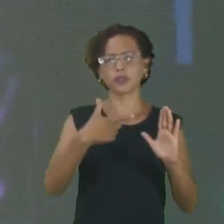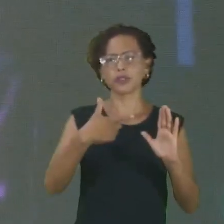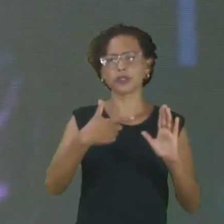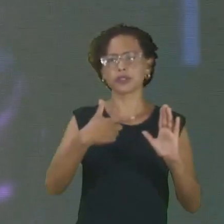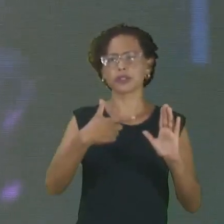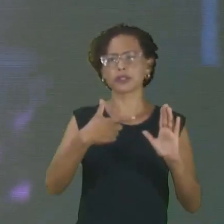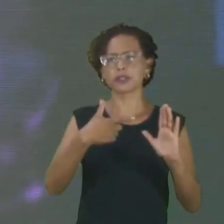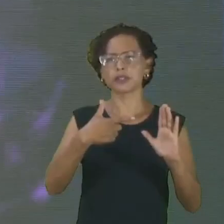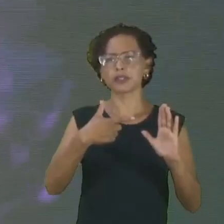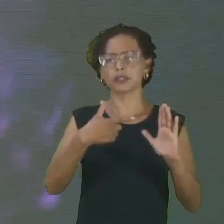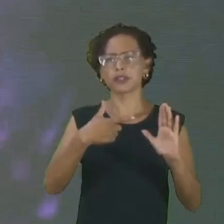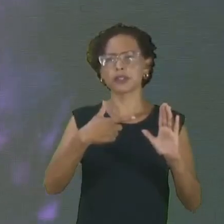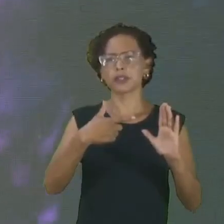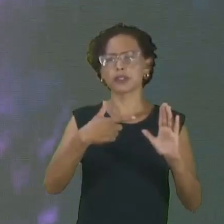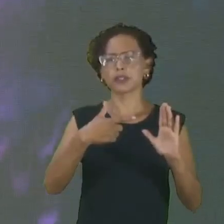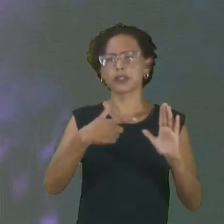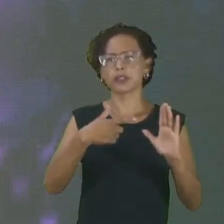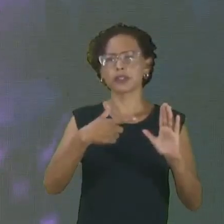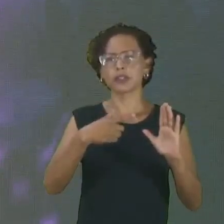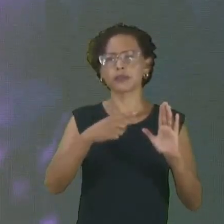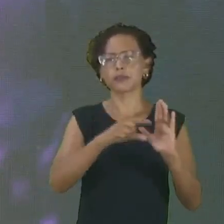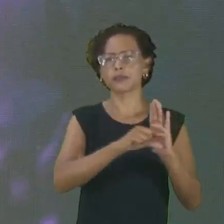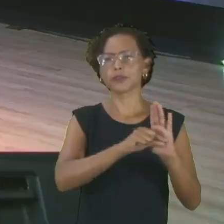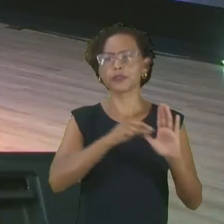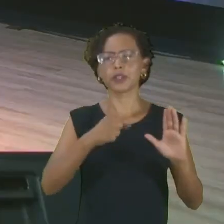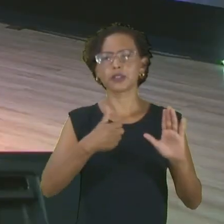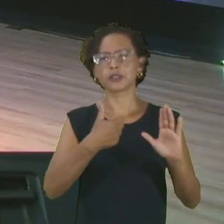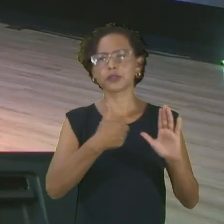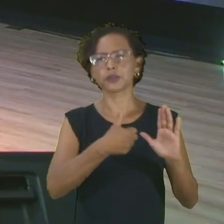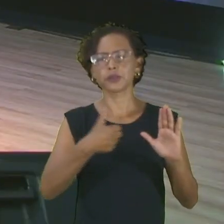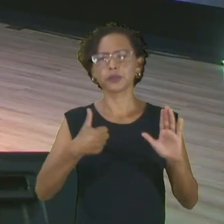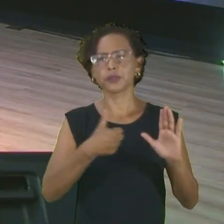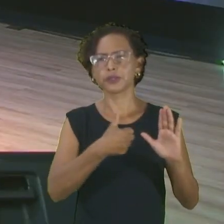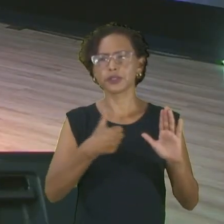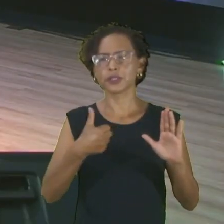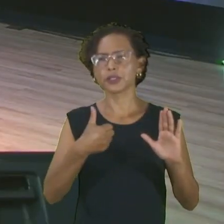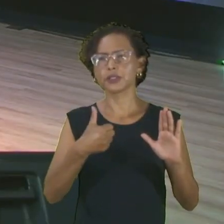capítulo 2, a partir do verso 11.